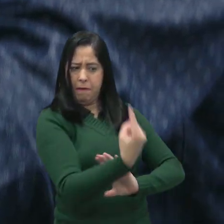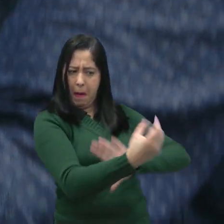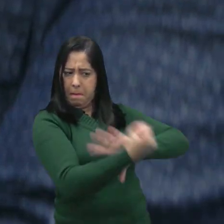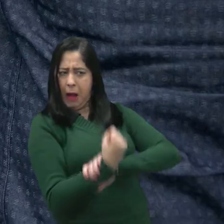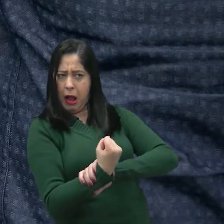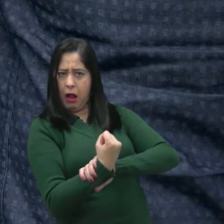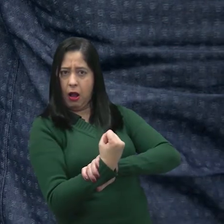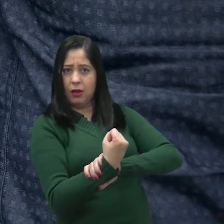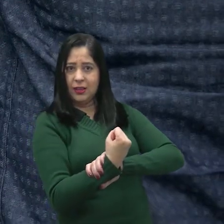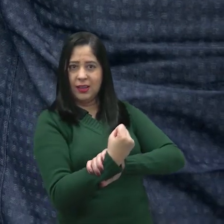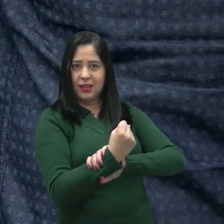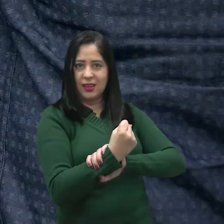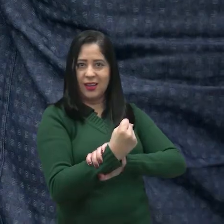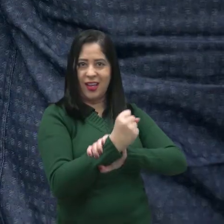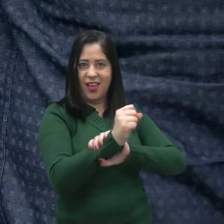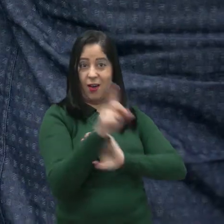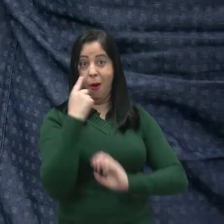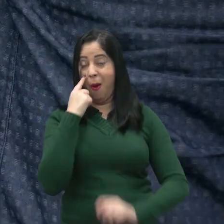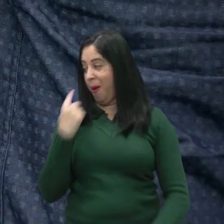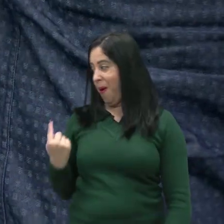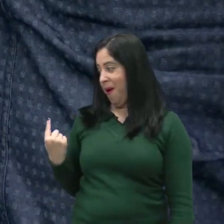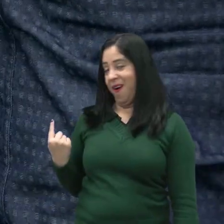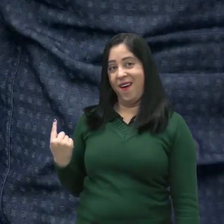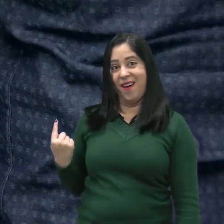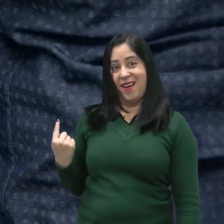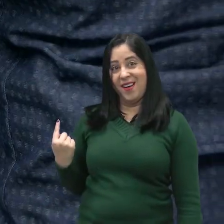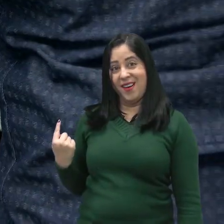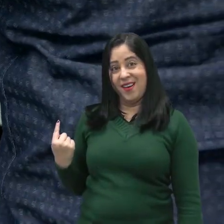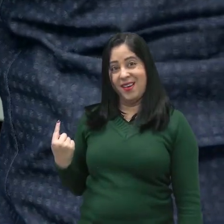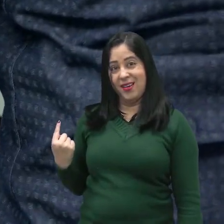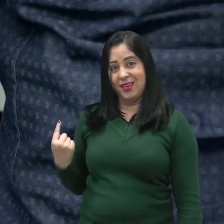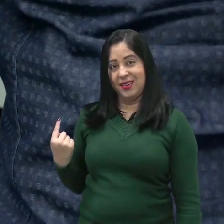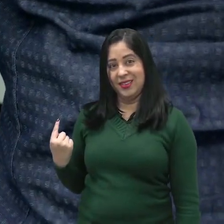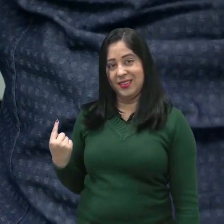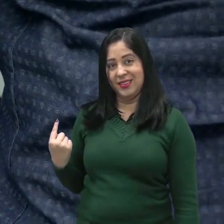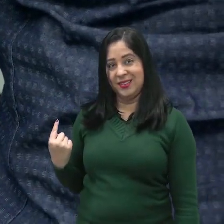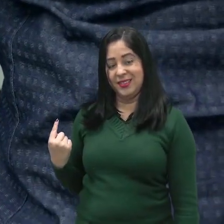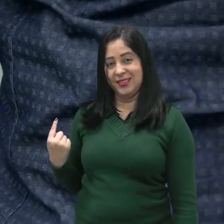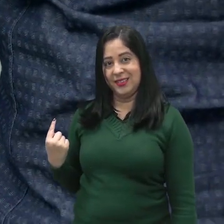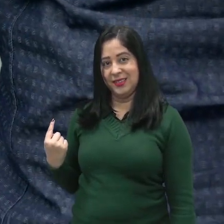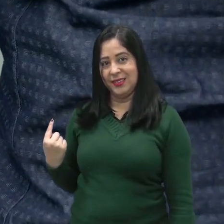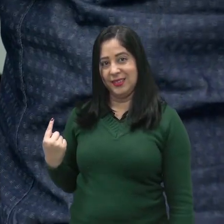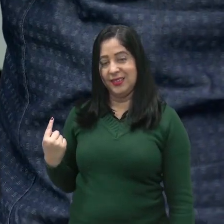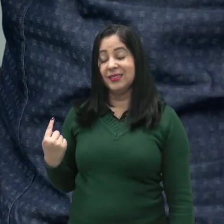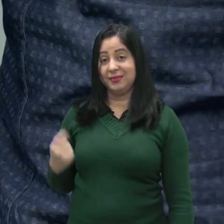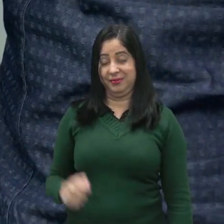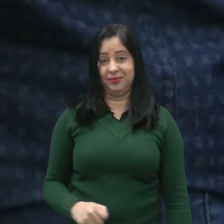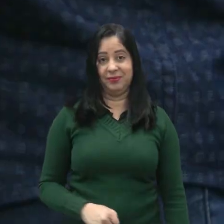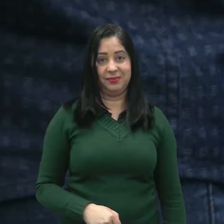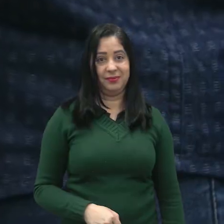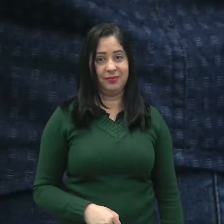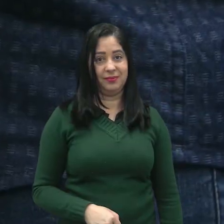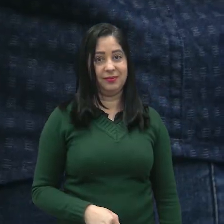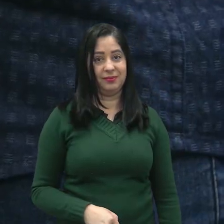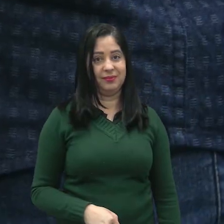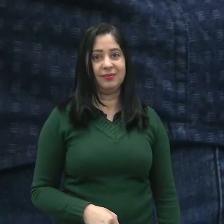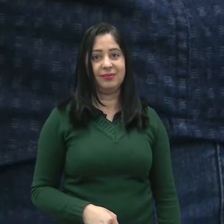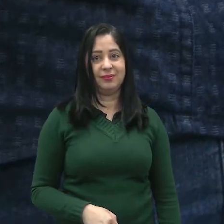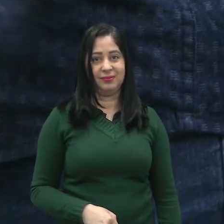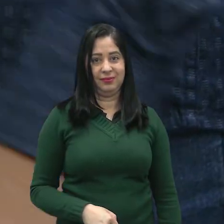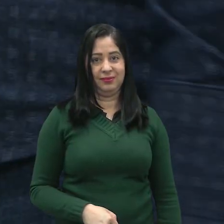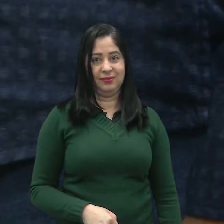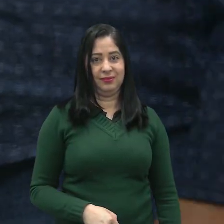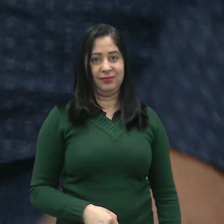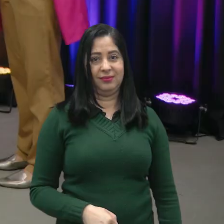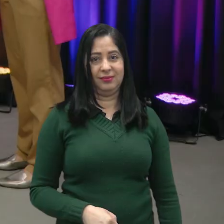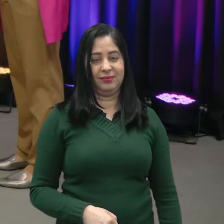tá? O outro lado tem 4 dedos segurando, então tá mais forte. Rotaciono, quebro a pegada, seguro e dá tempo de eu fugir. Isso